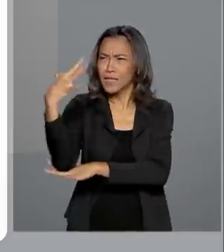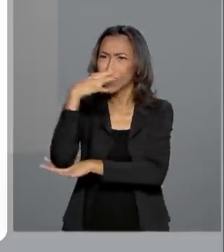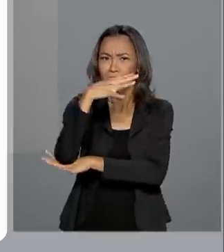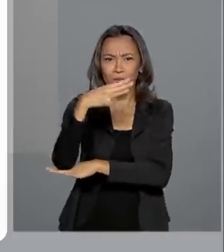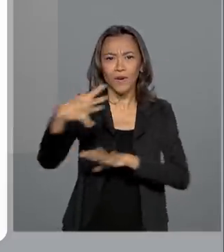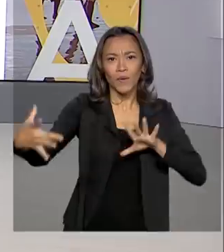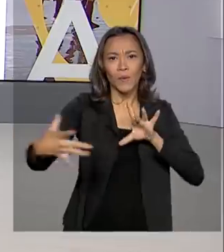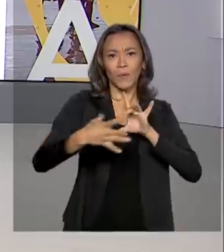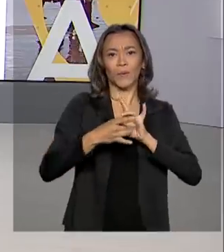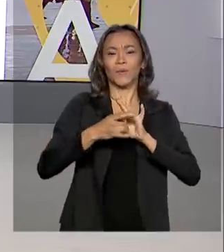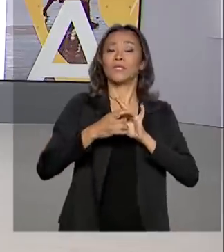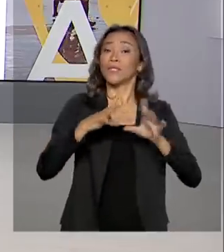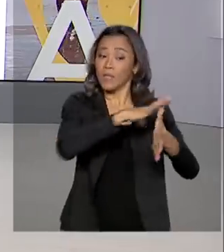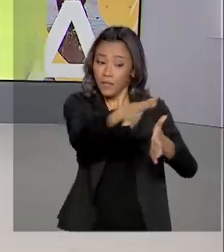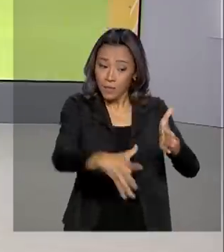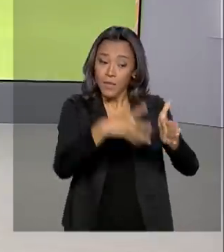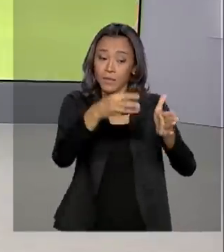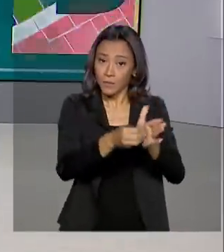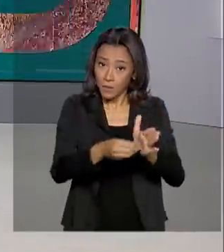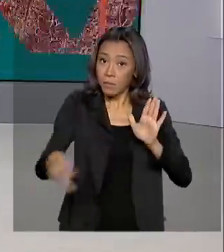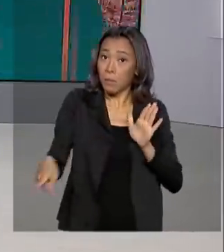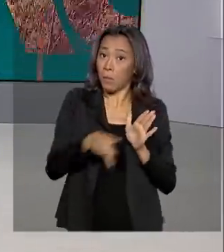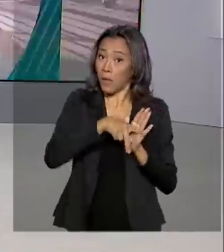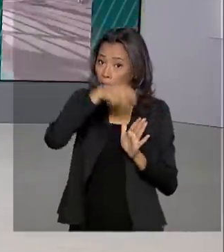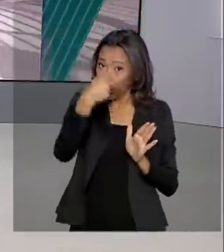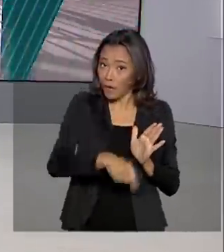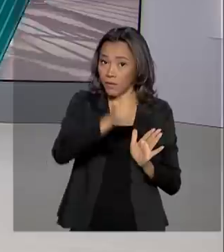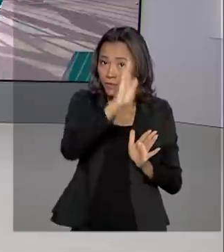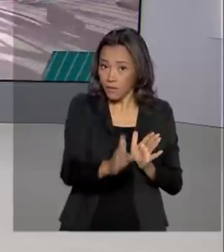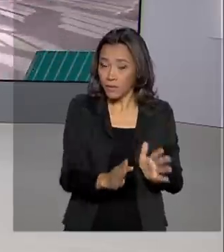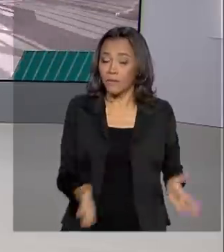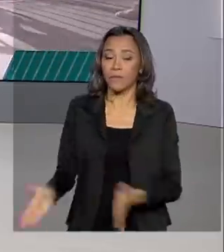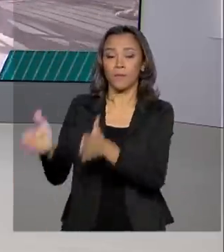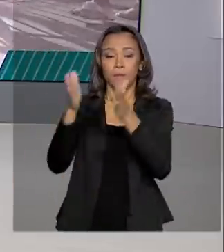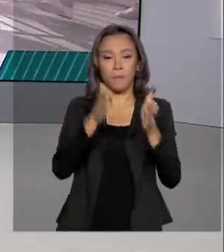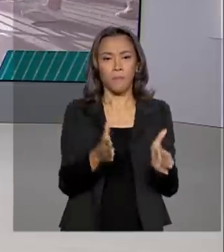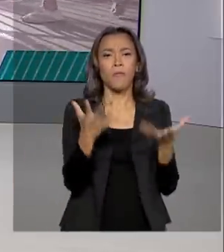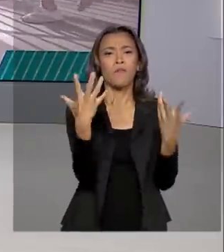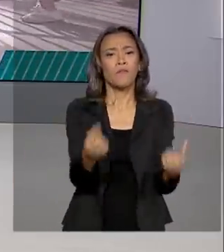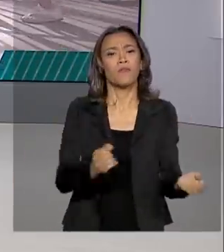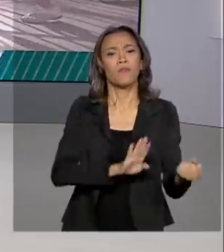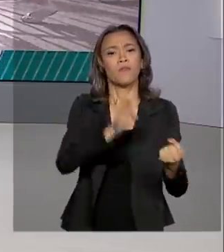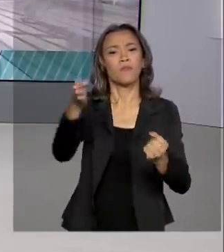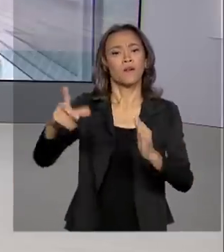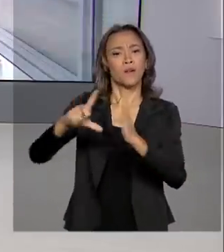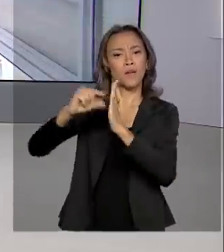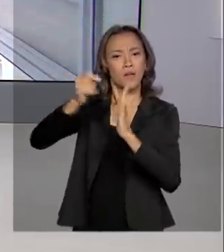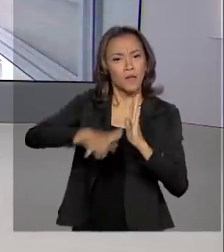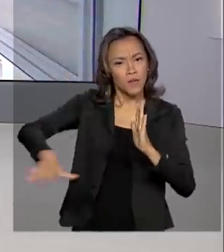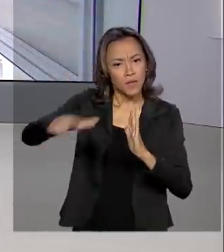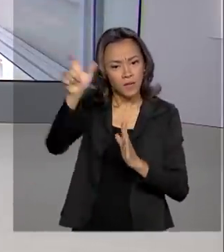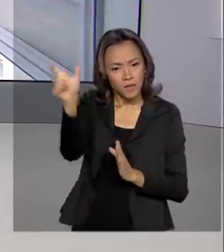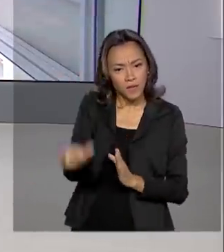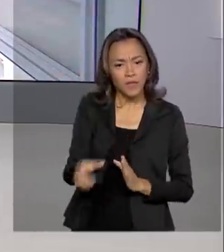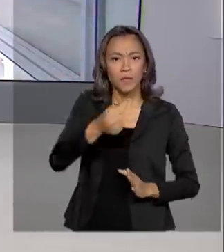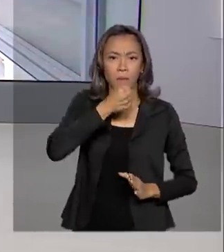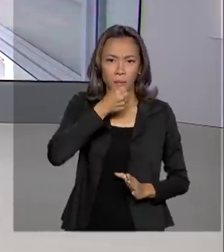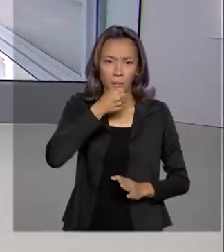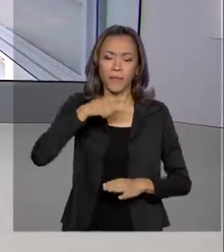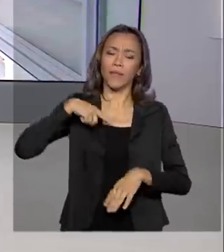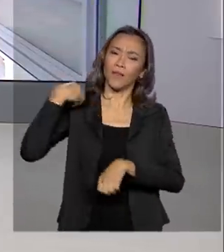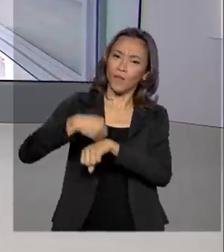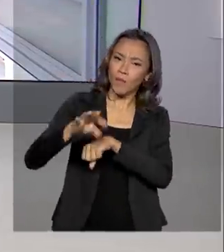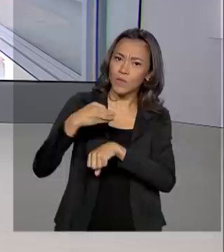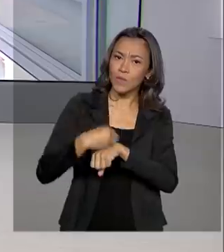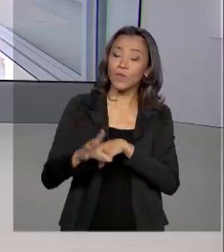pertence e agora vamos até o palácio do planalto conversar com a repórter luciana collares de holanda que tem as as informações